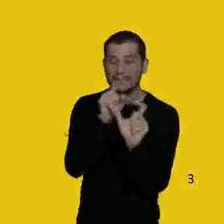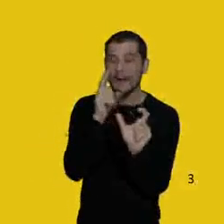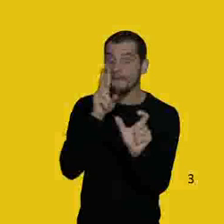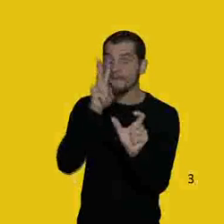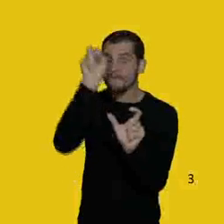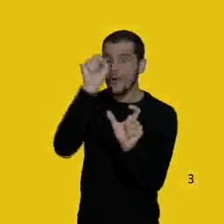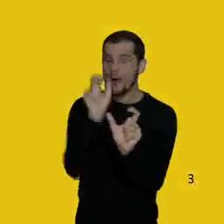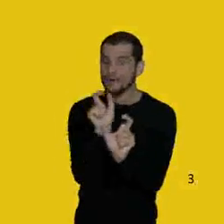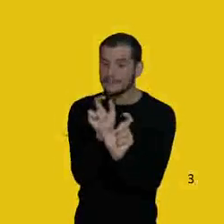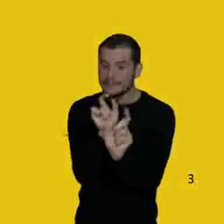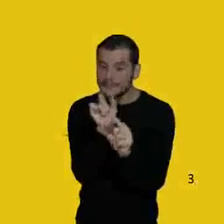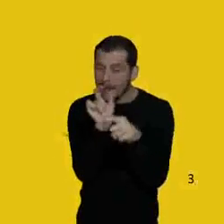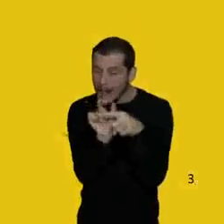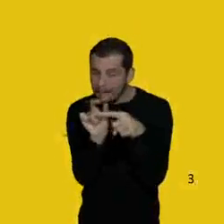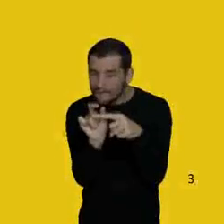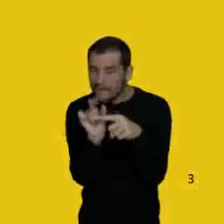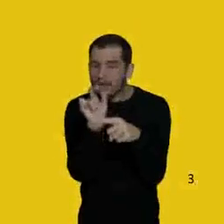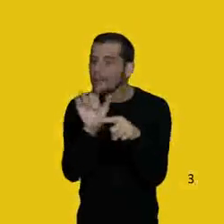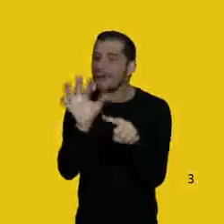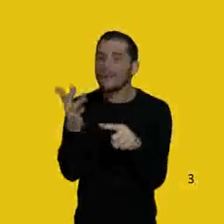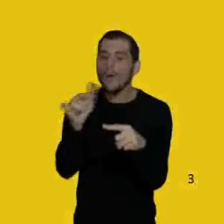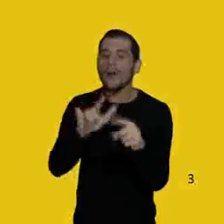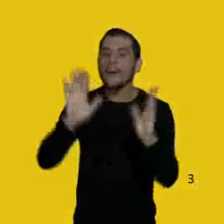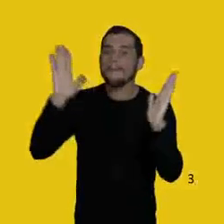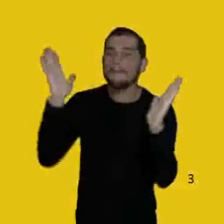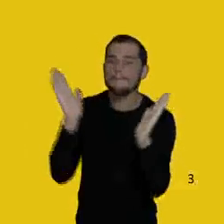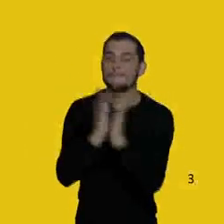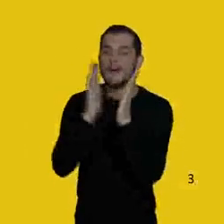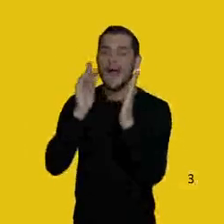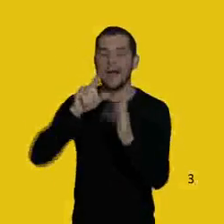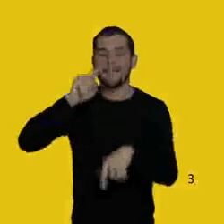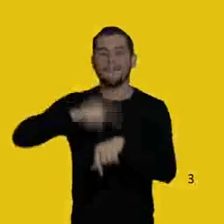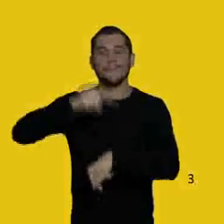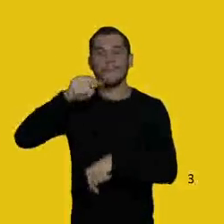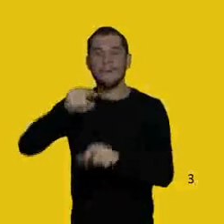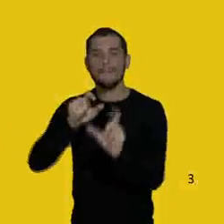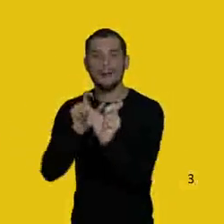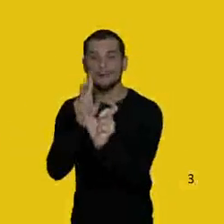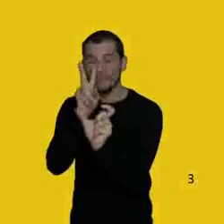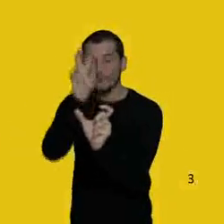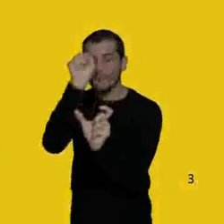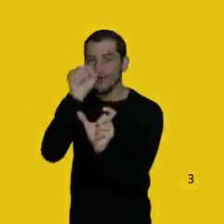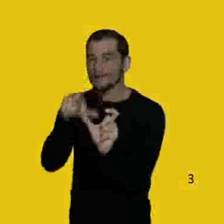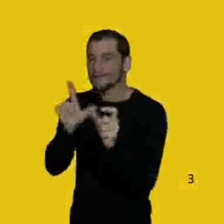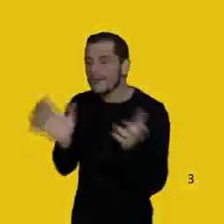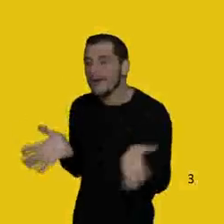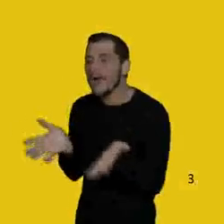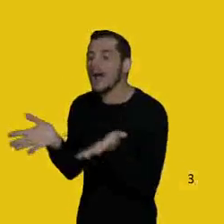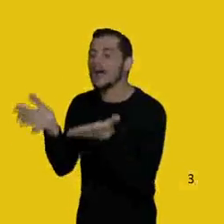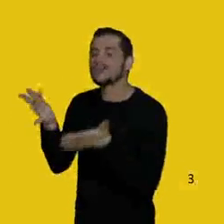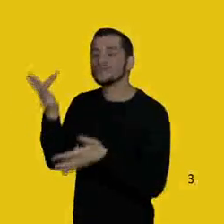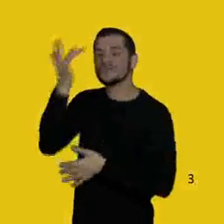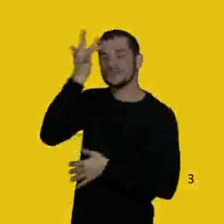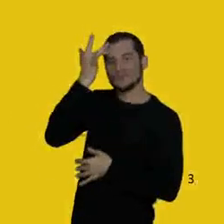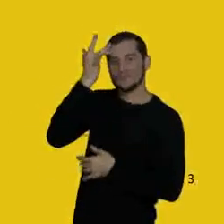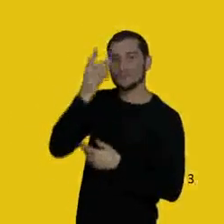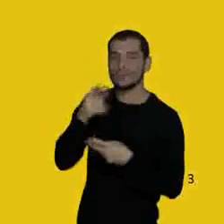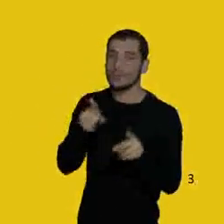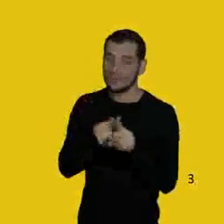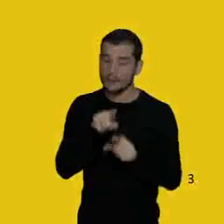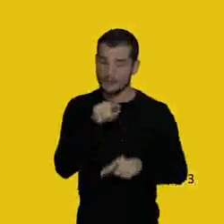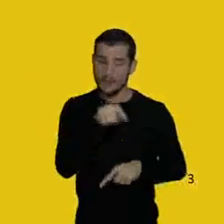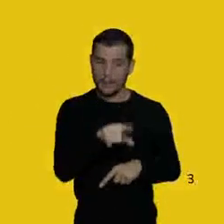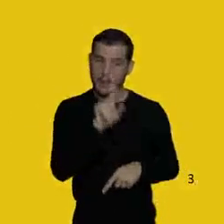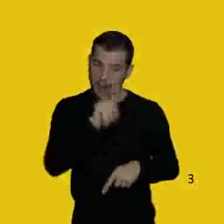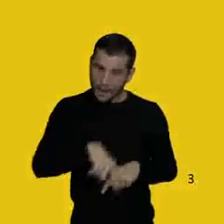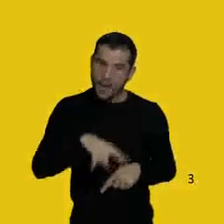têm essa dificuldade na tonicidade da da palavra e vai repercutir tanto na parte ortográfica como também na leitura que eles